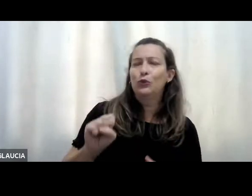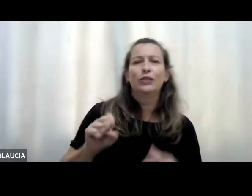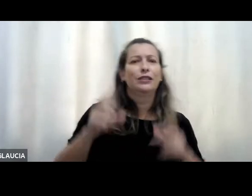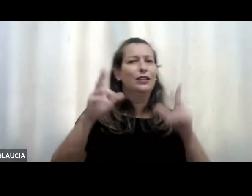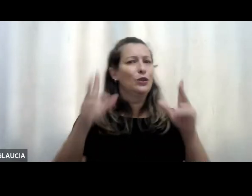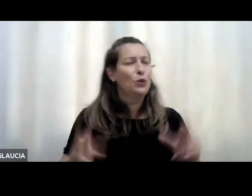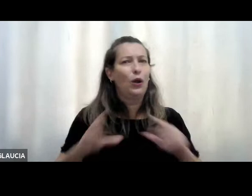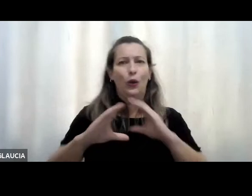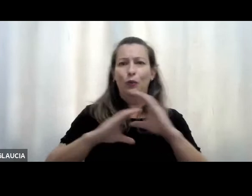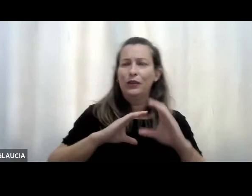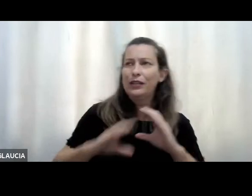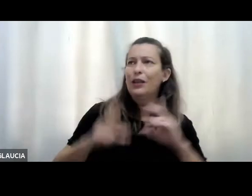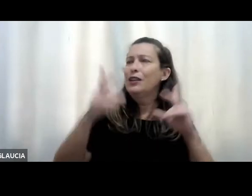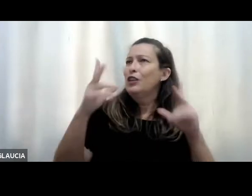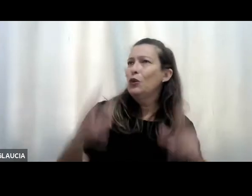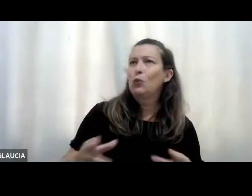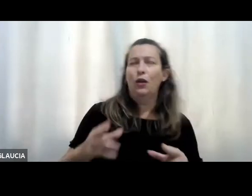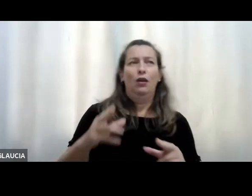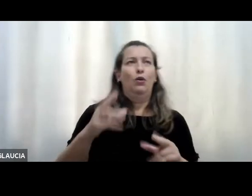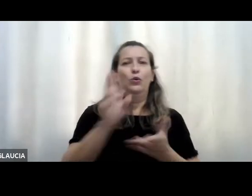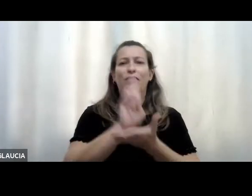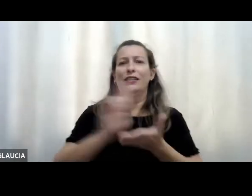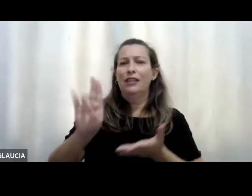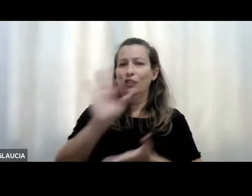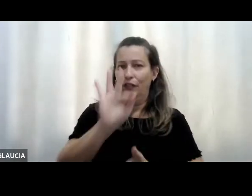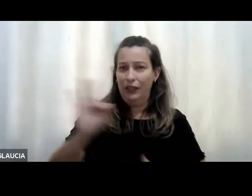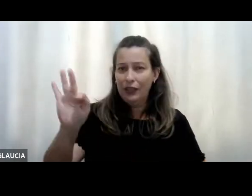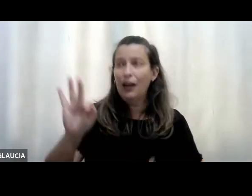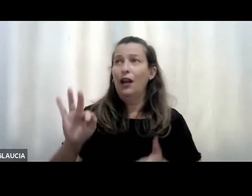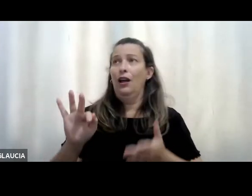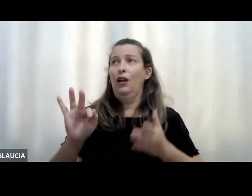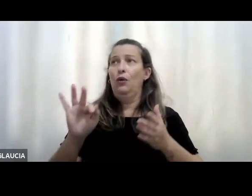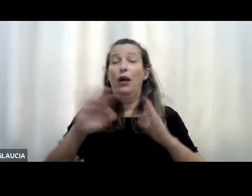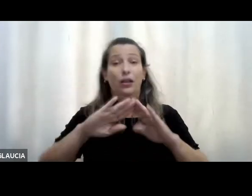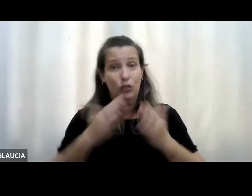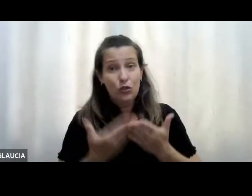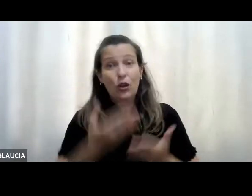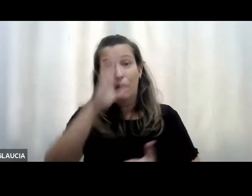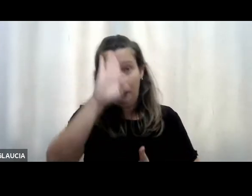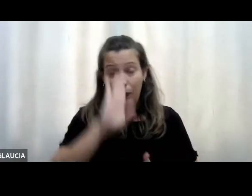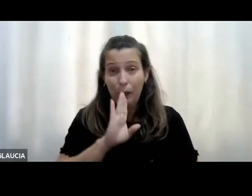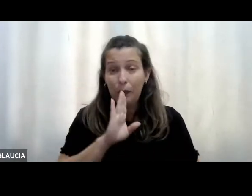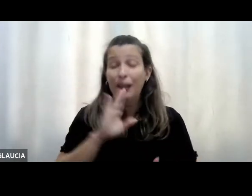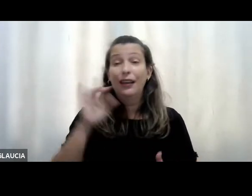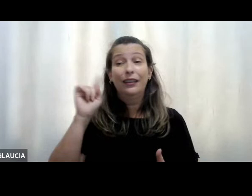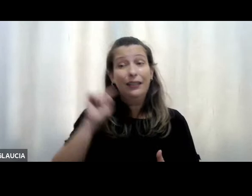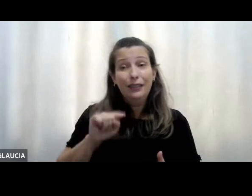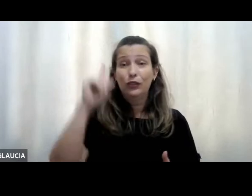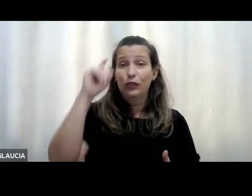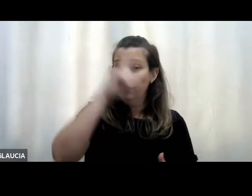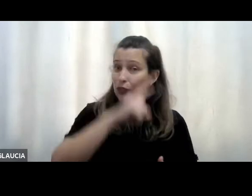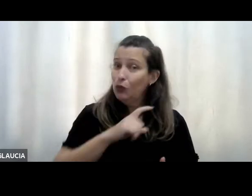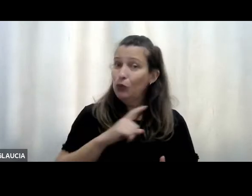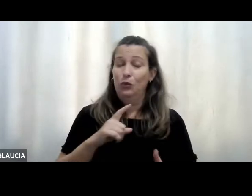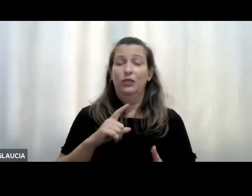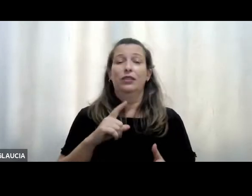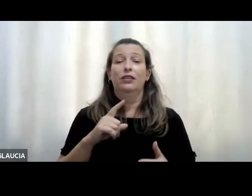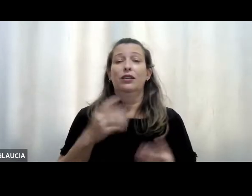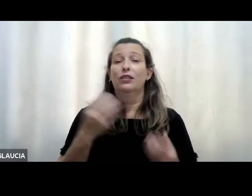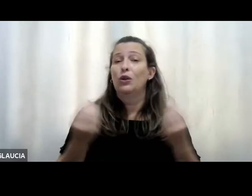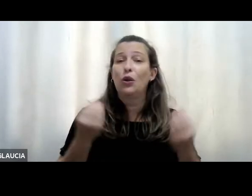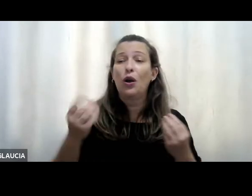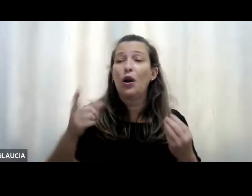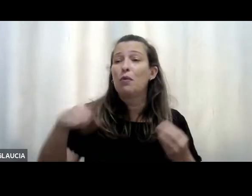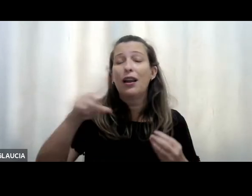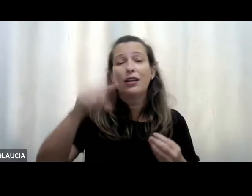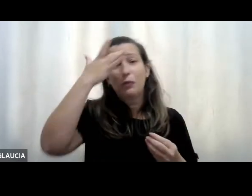federais, as escolas públicas. Então, isso dificulta muito que a população entenda a comunicação como esse